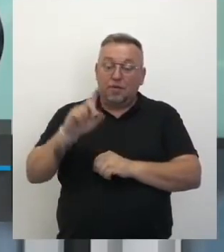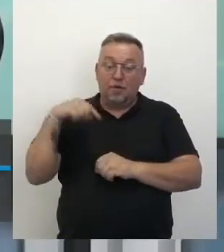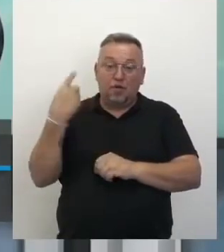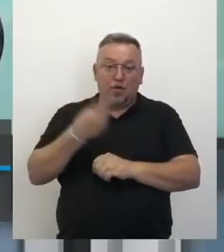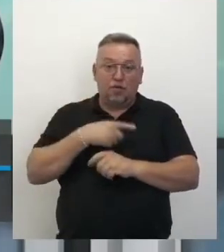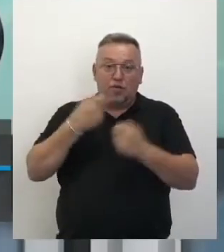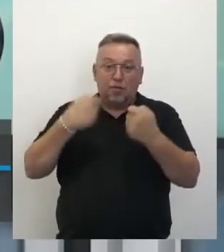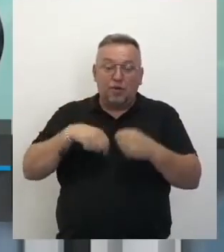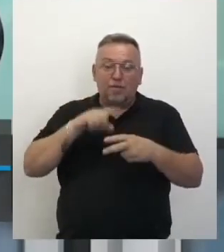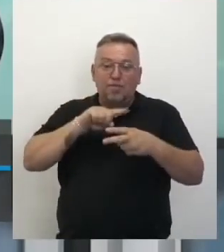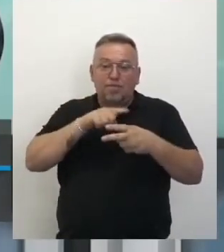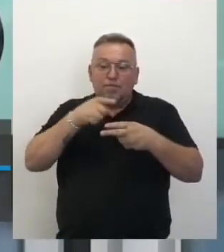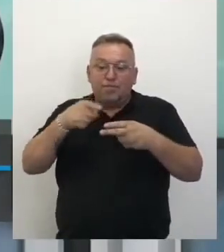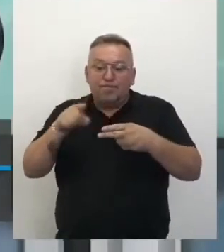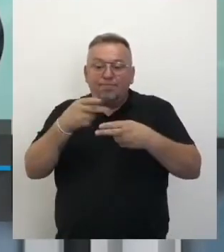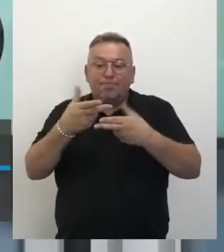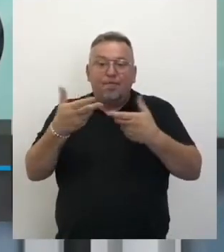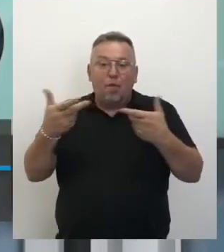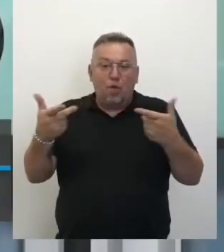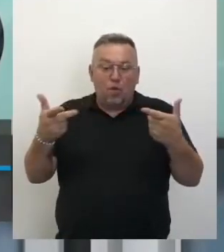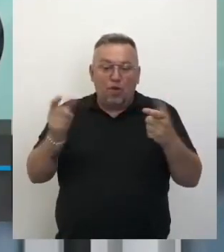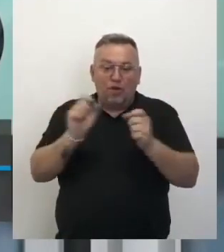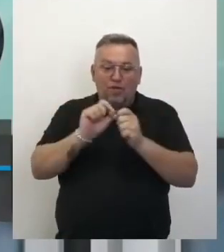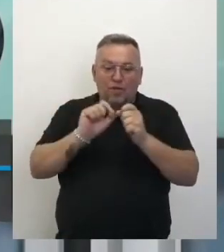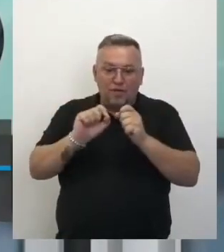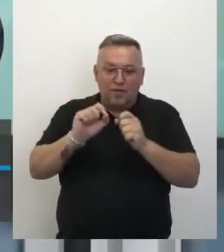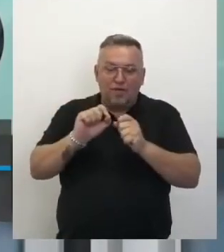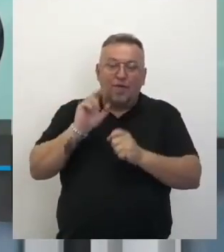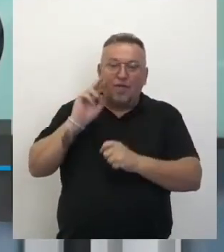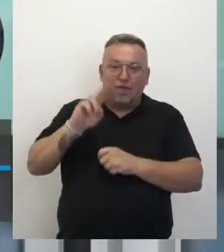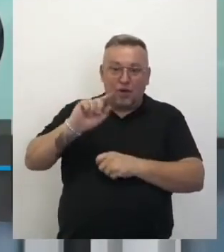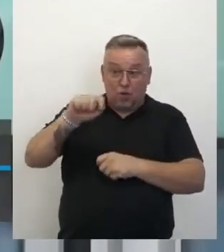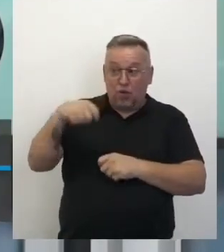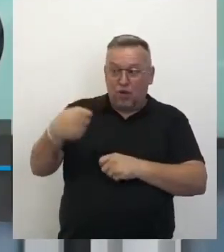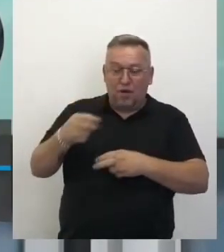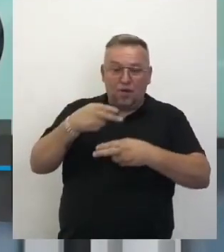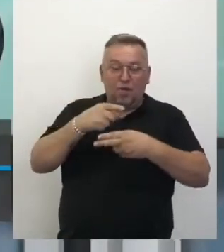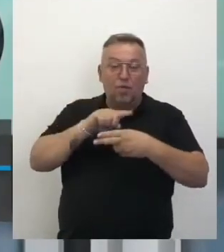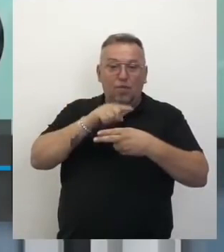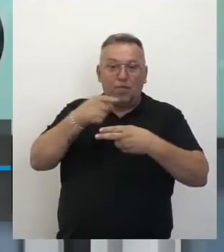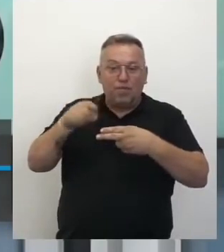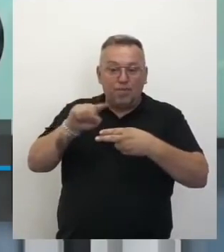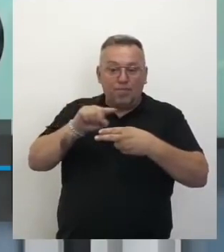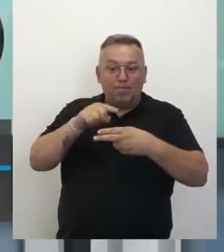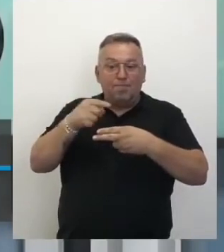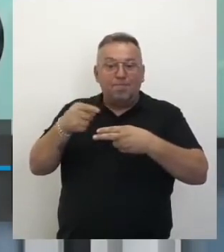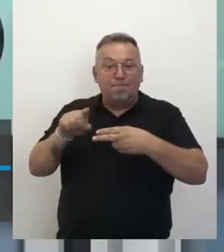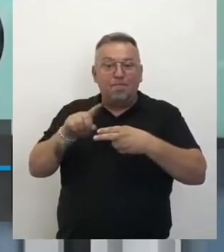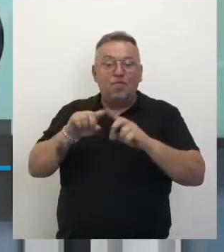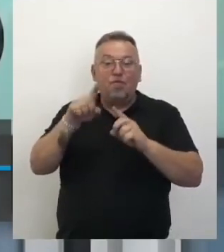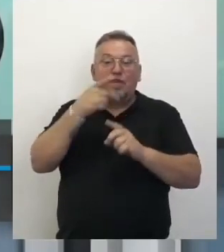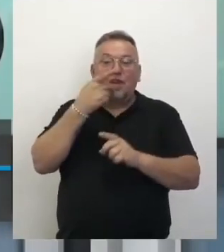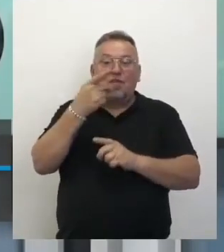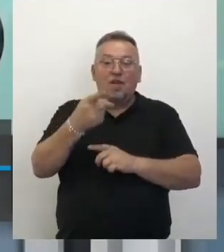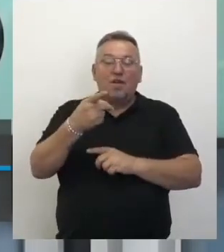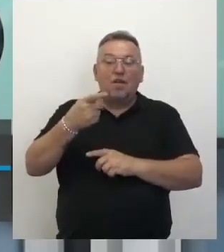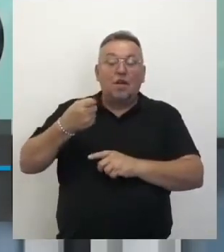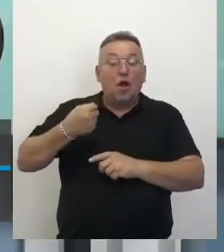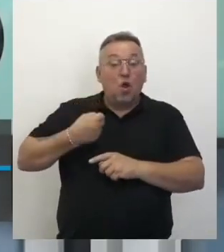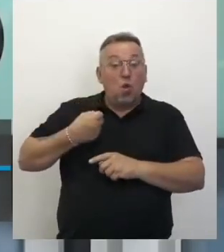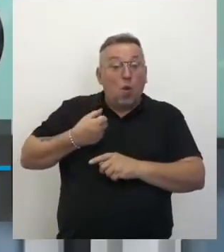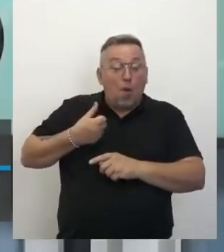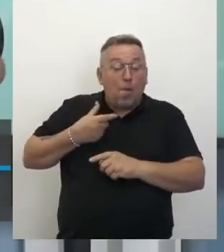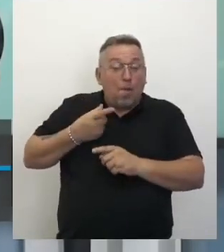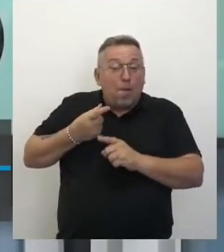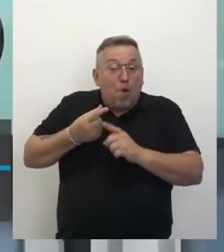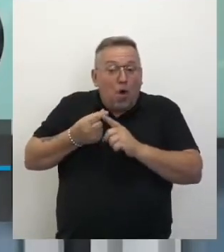ir aproximar alguma coisa, a gente põe esse igualzinho com esse til em cima, né? Com essa relação, que aí você está falando que é o número próximo. Então,